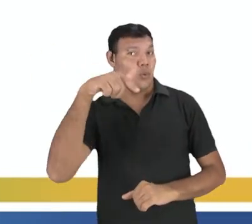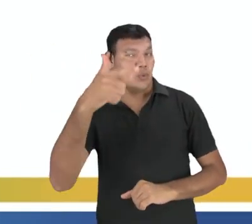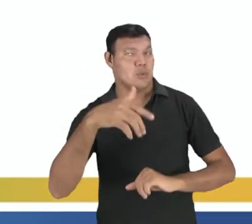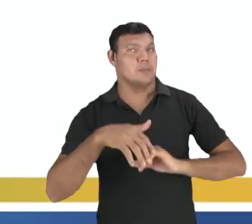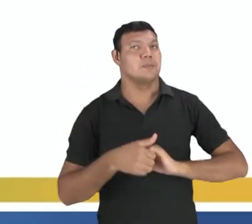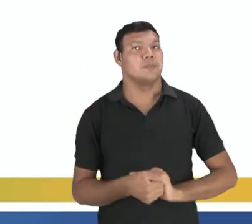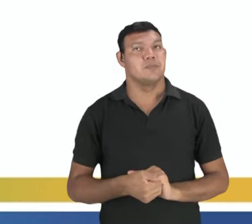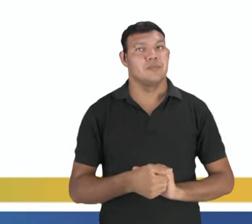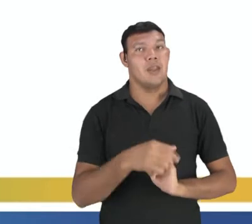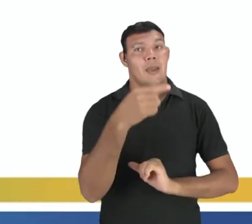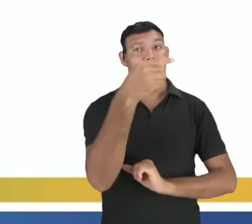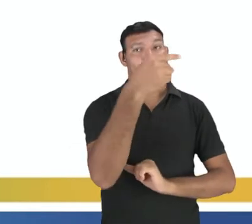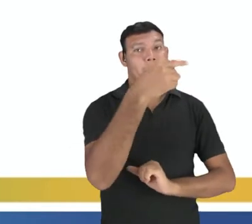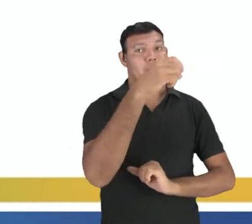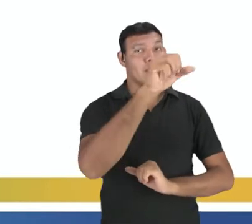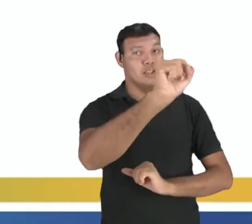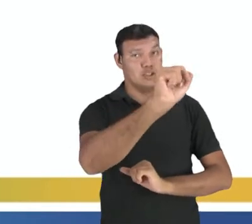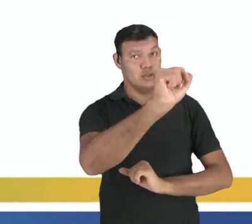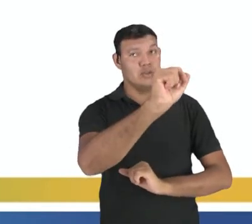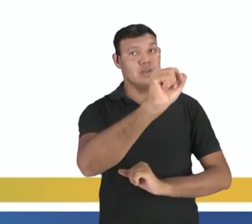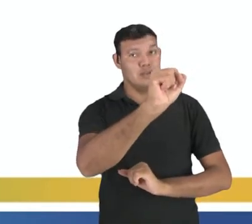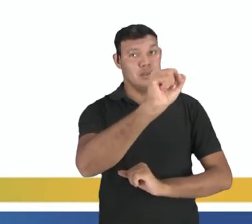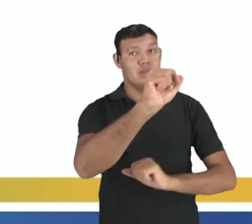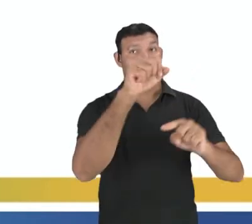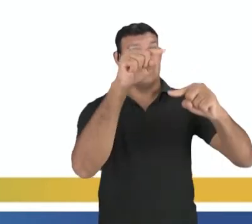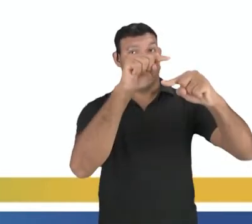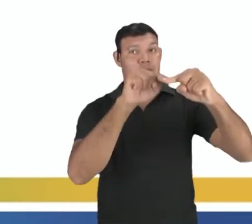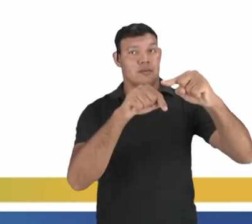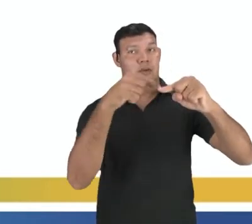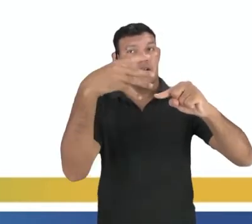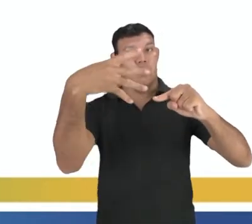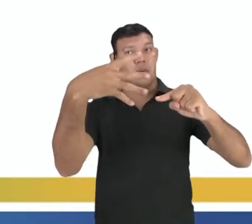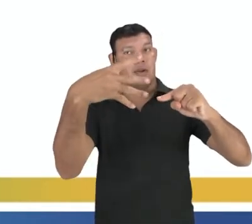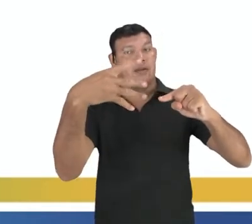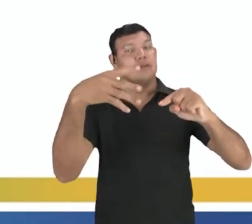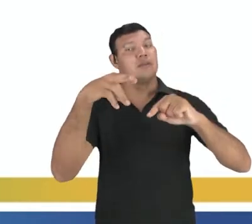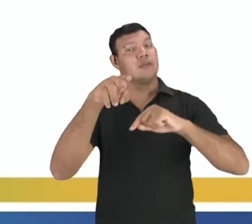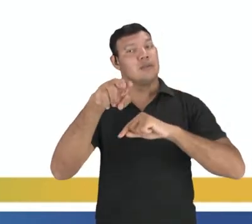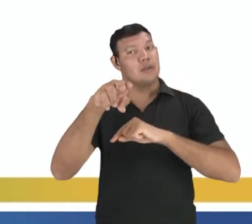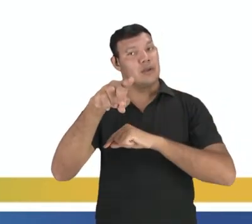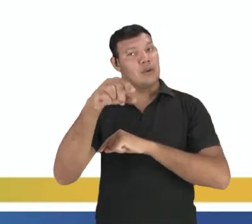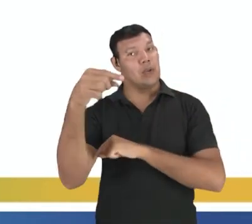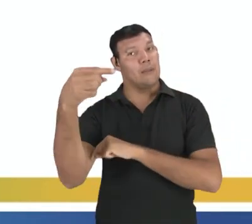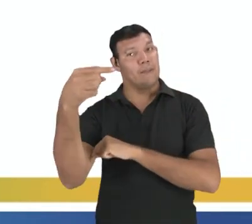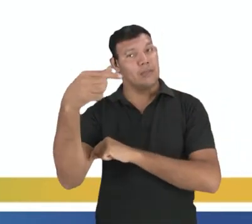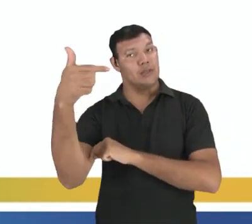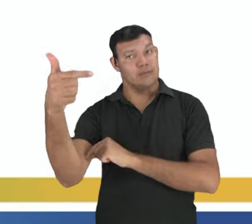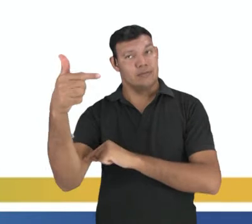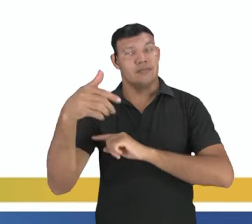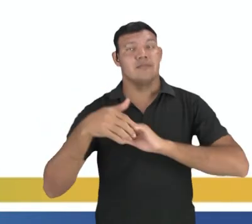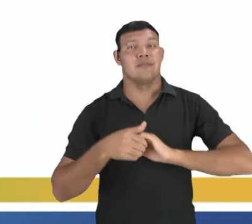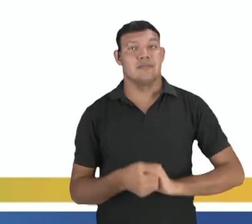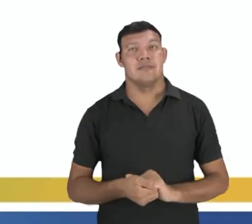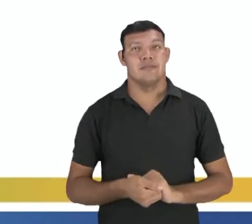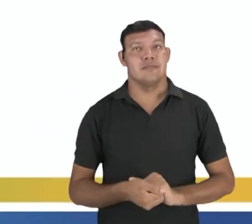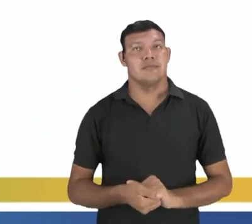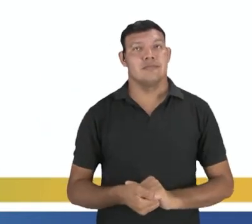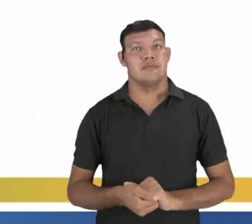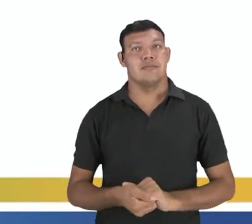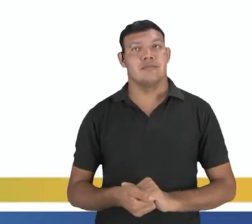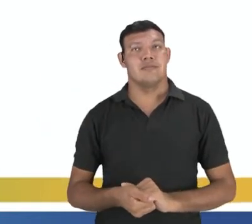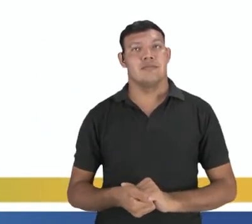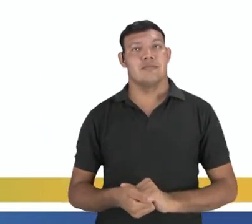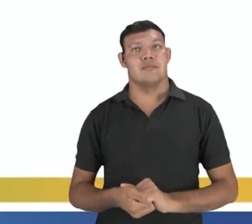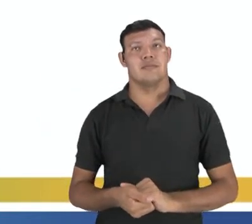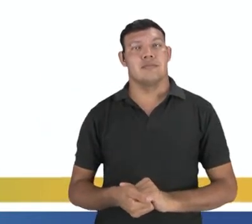números. Menos 8 dividido para 4, né? Menos 2.